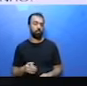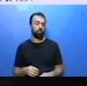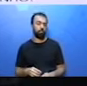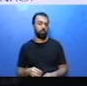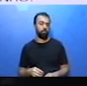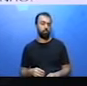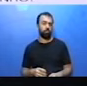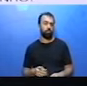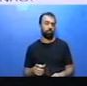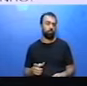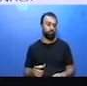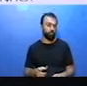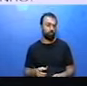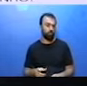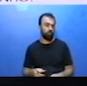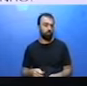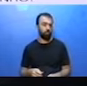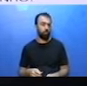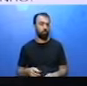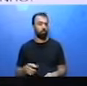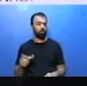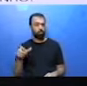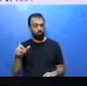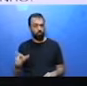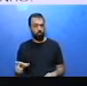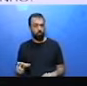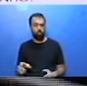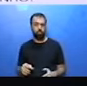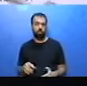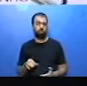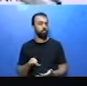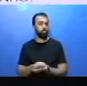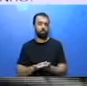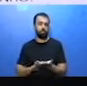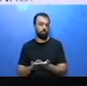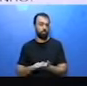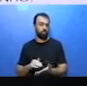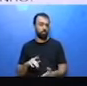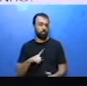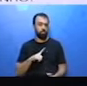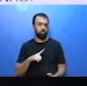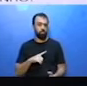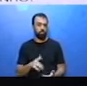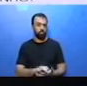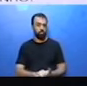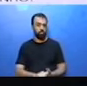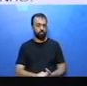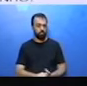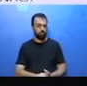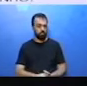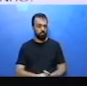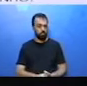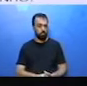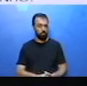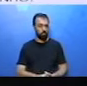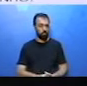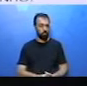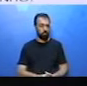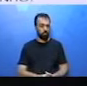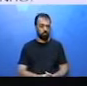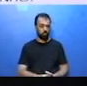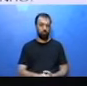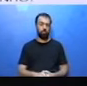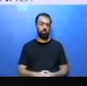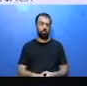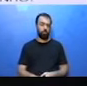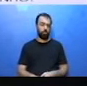guardado preciso aniversário quem está com a maior quantidade com a maior